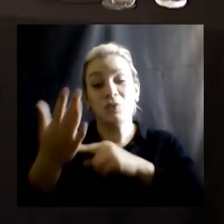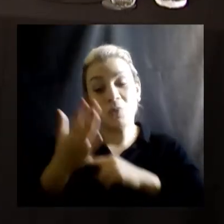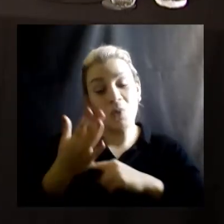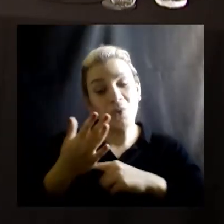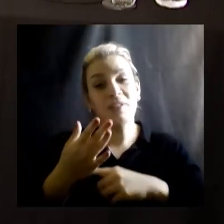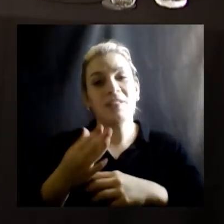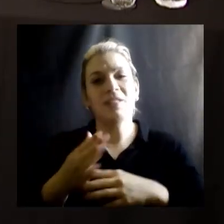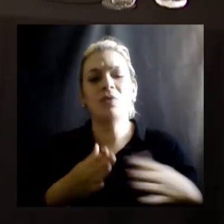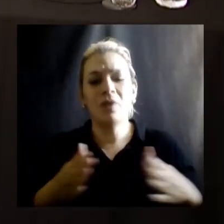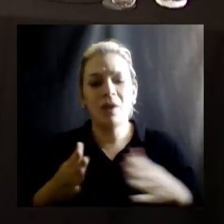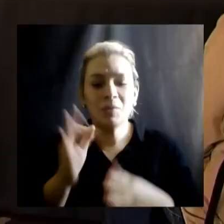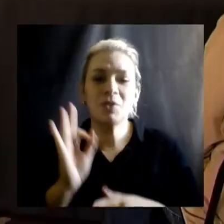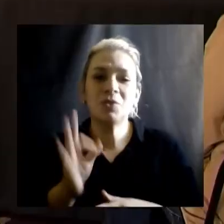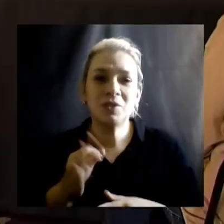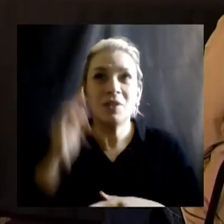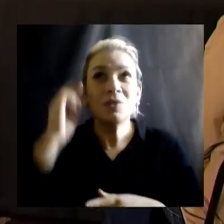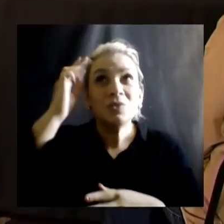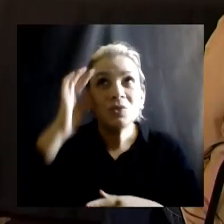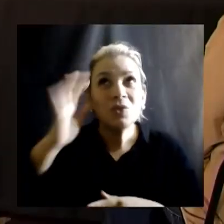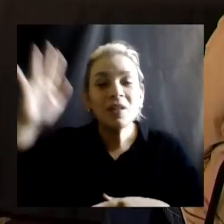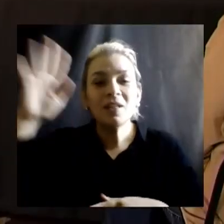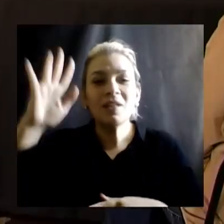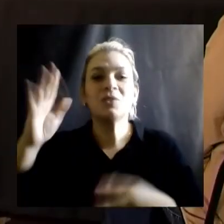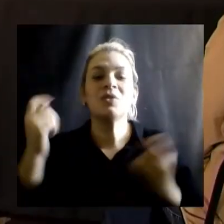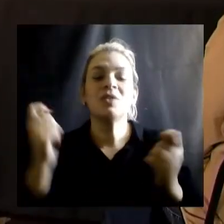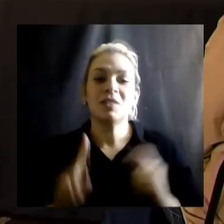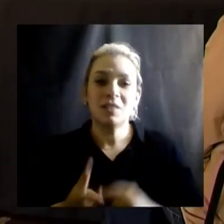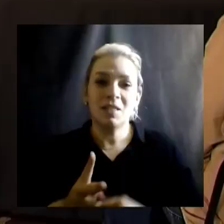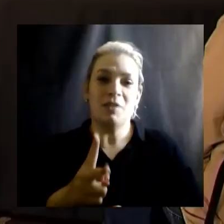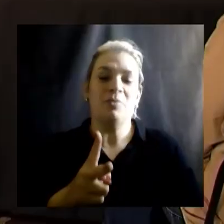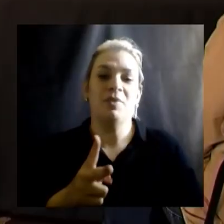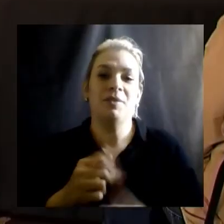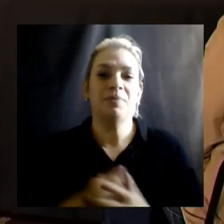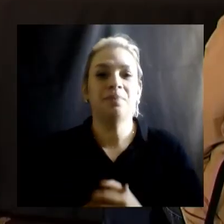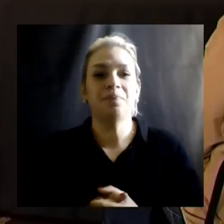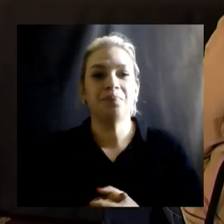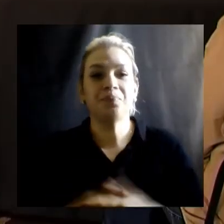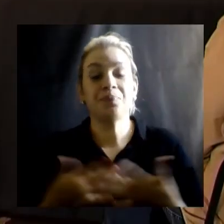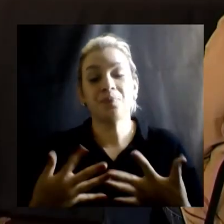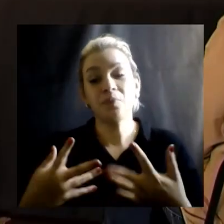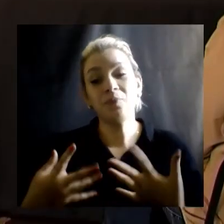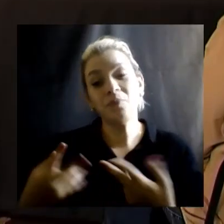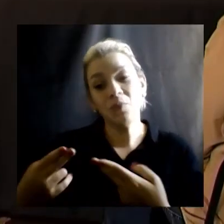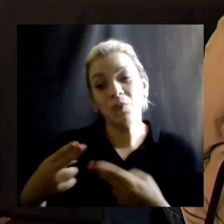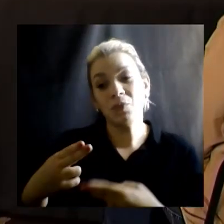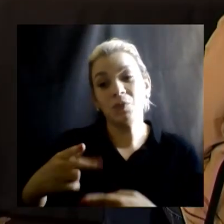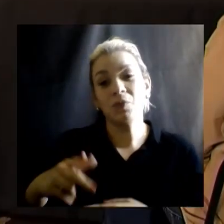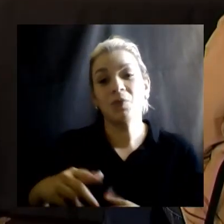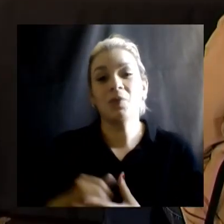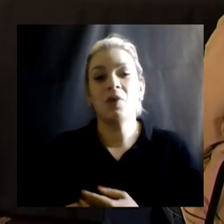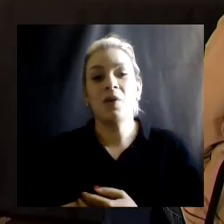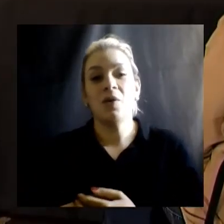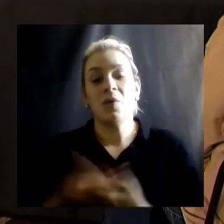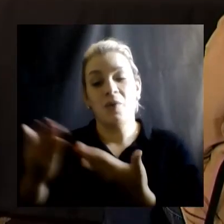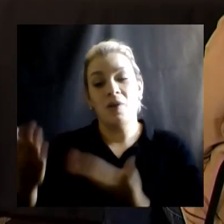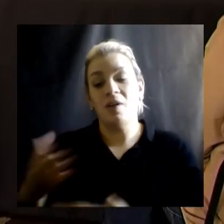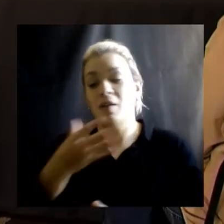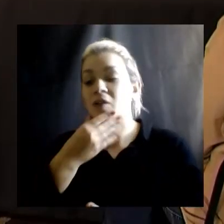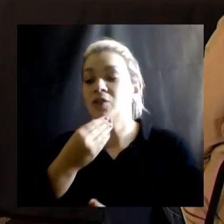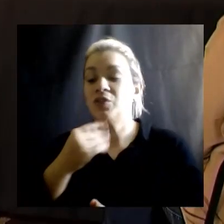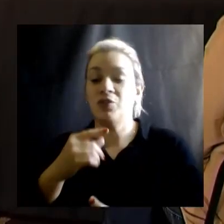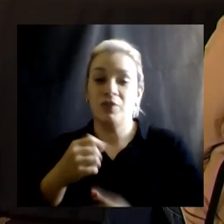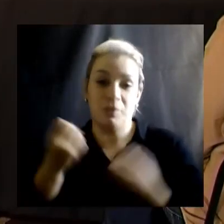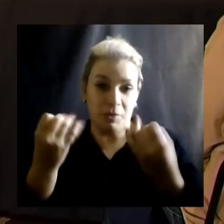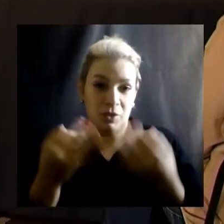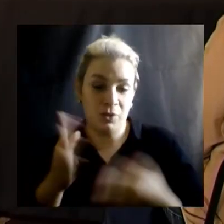e se arriscando cada vez mais. Como o Leandro disse, ver esse momento acontecendo é uma coroação de fato que mostra que a gente está